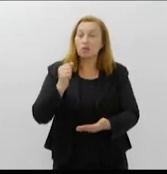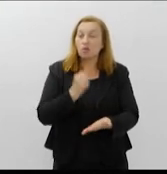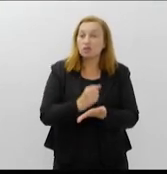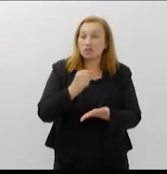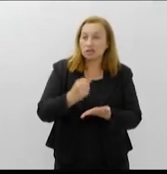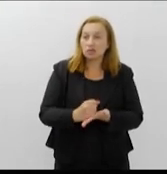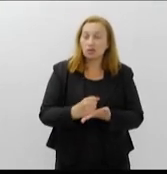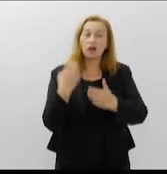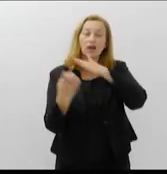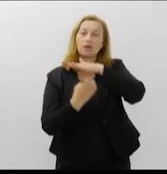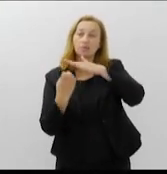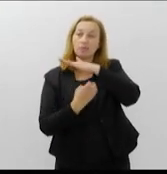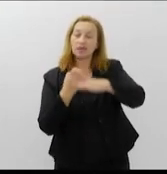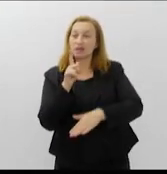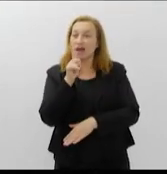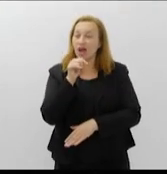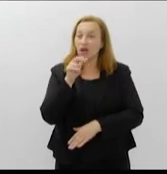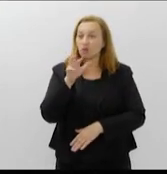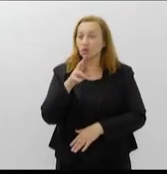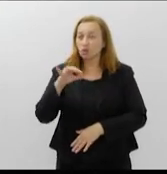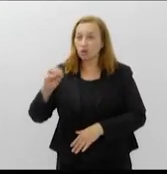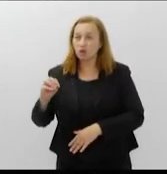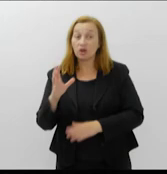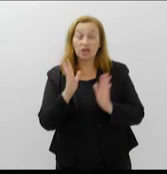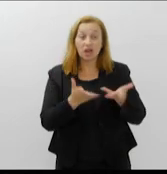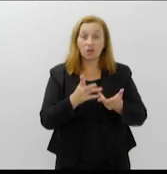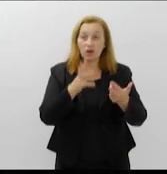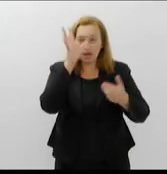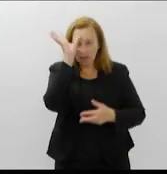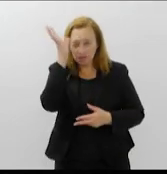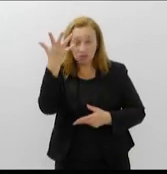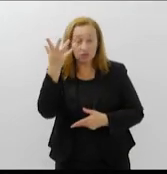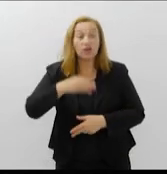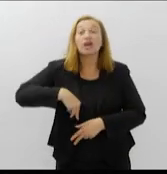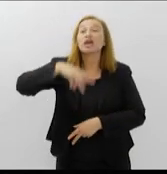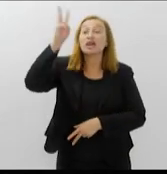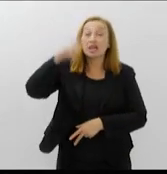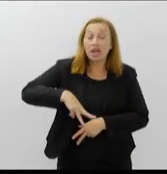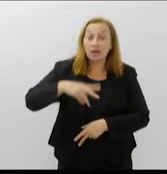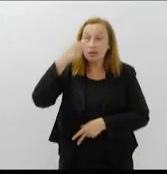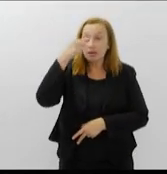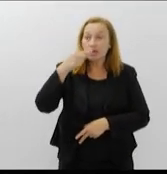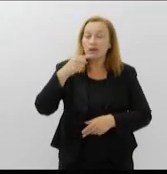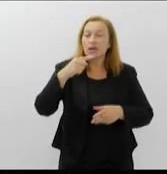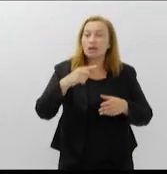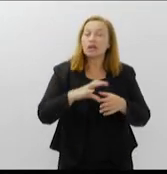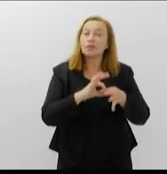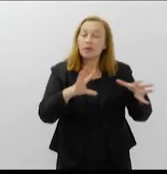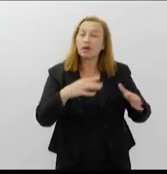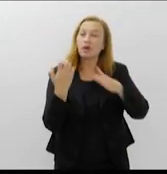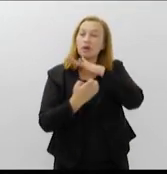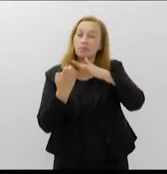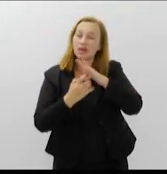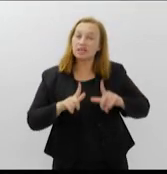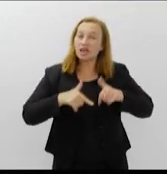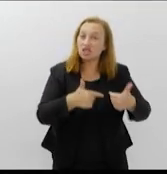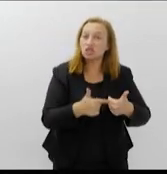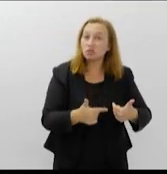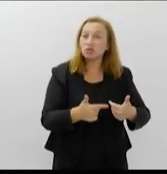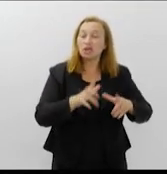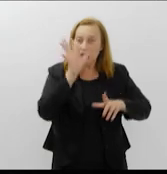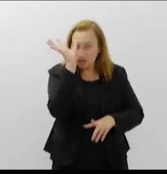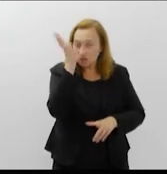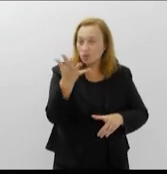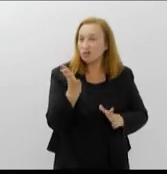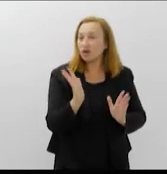com a população, que agora resolva. Quem pariu Matheus, que embale. E nós vamos convocar Águas do